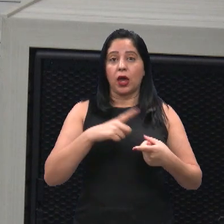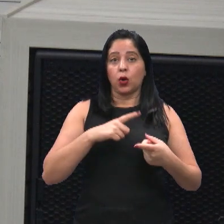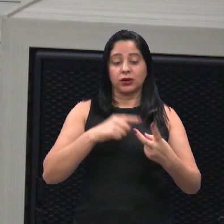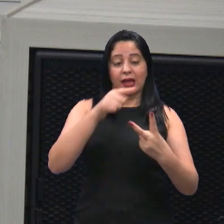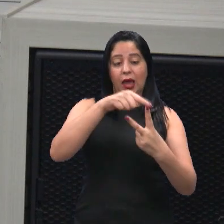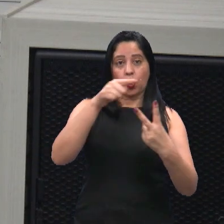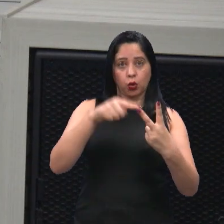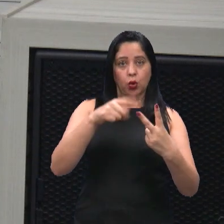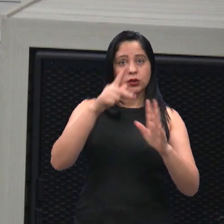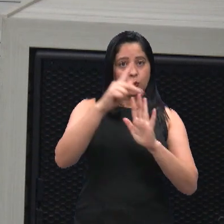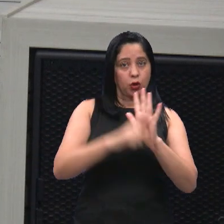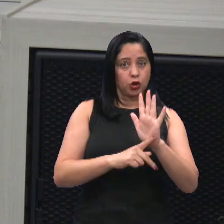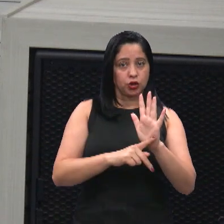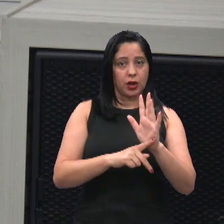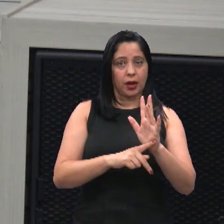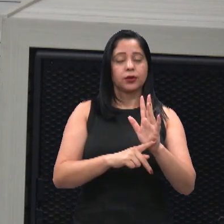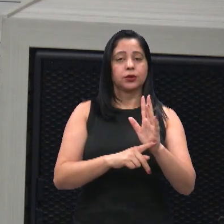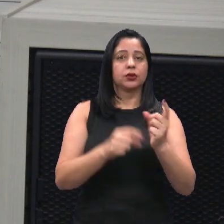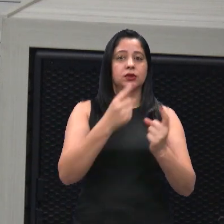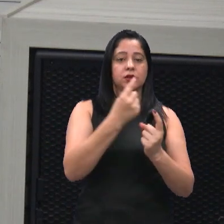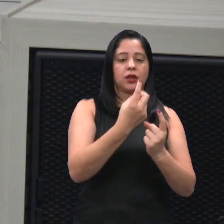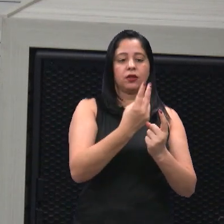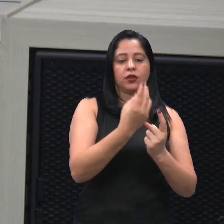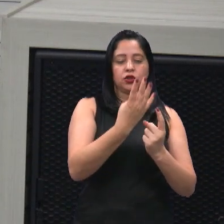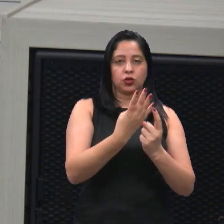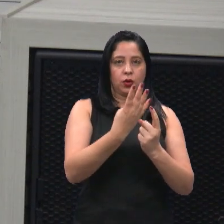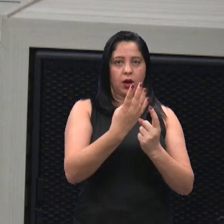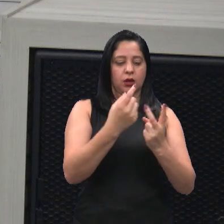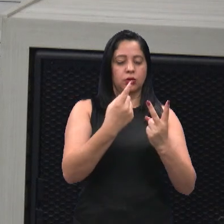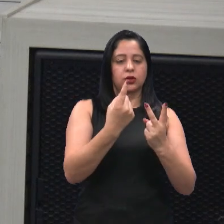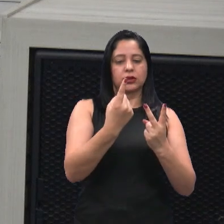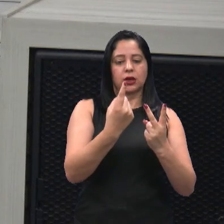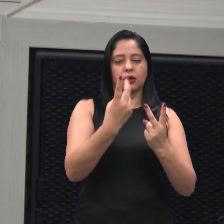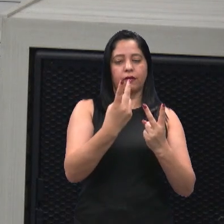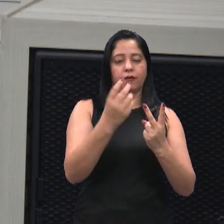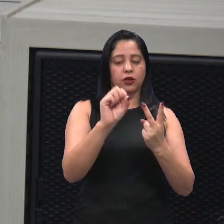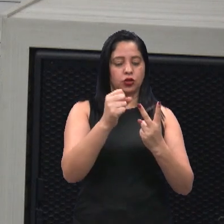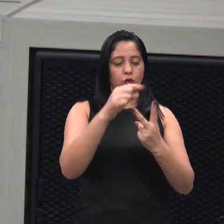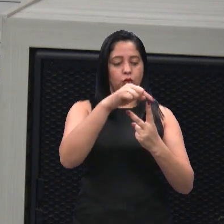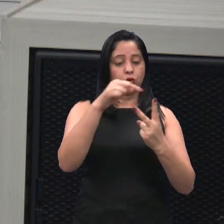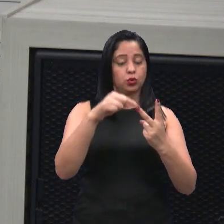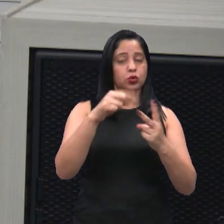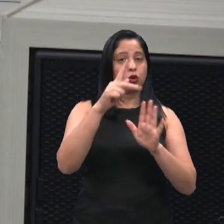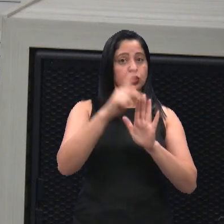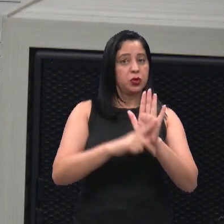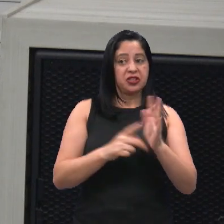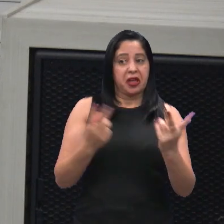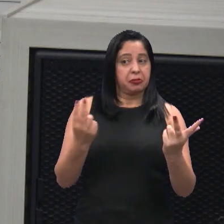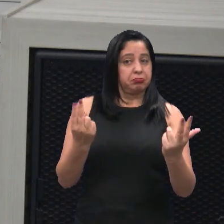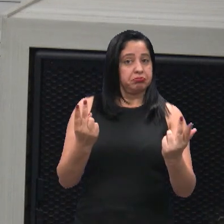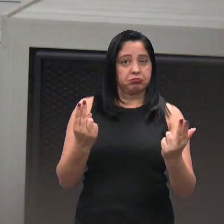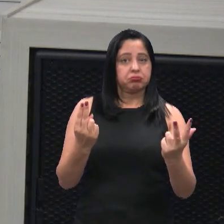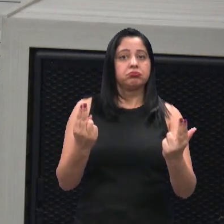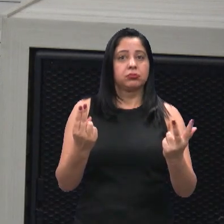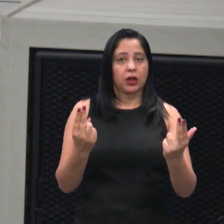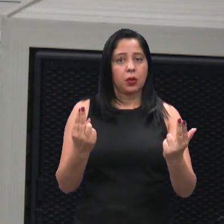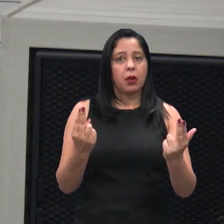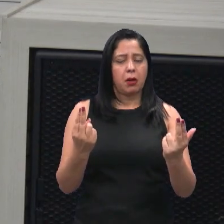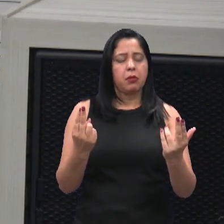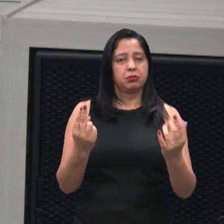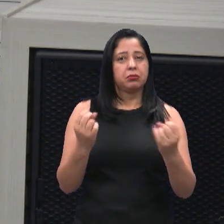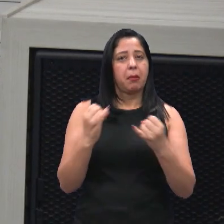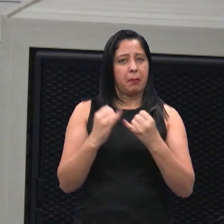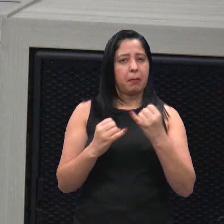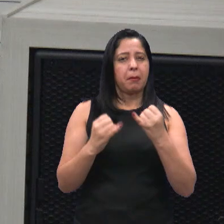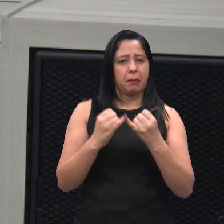124 de 2025 e 311 de 25, que são bastante similares, parecidos com